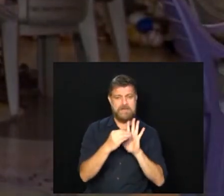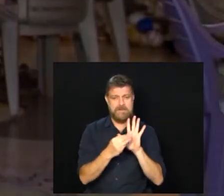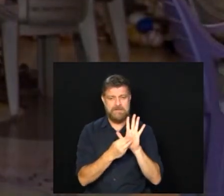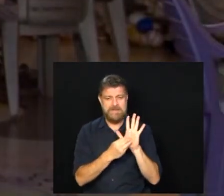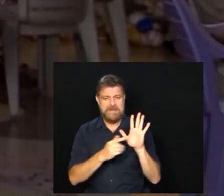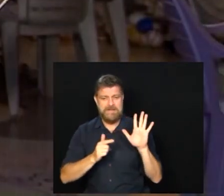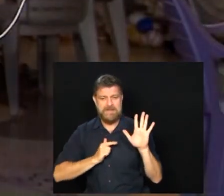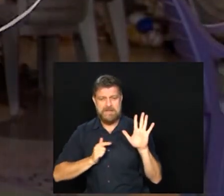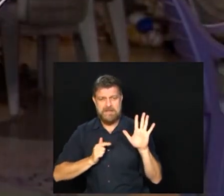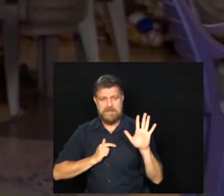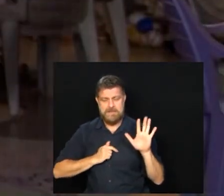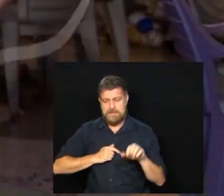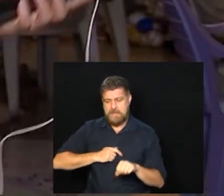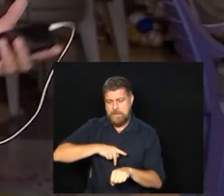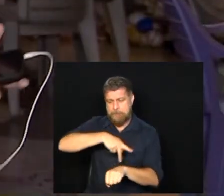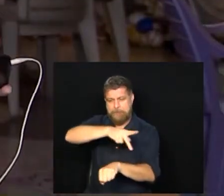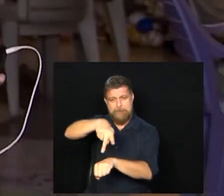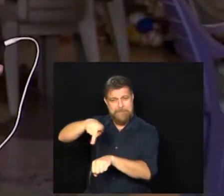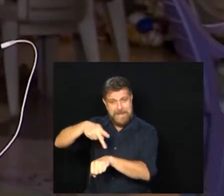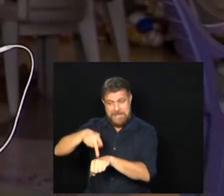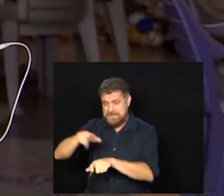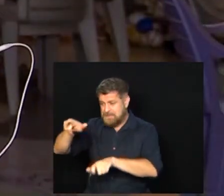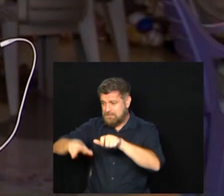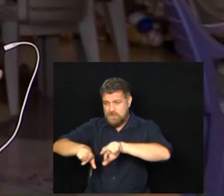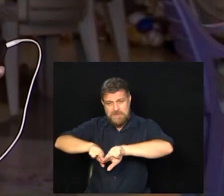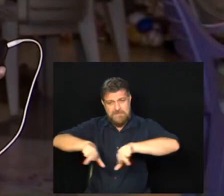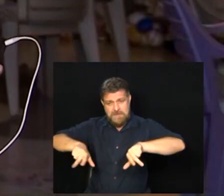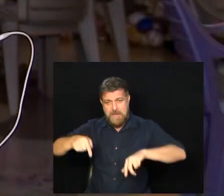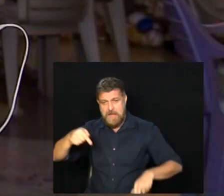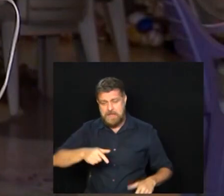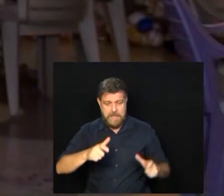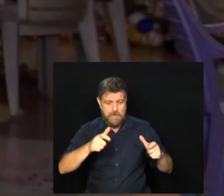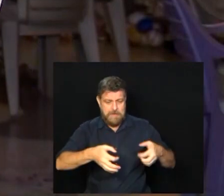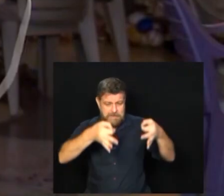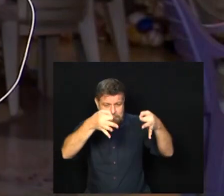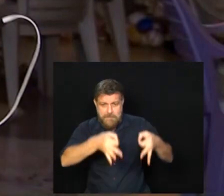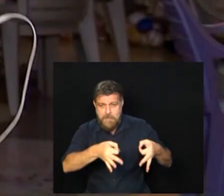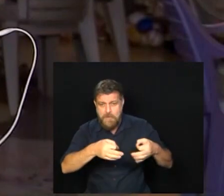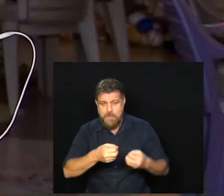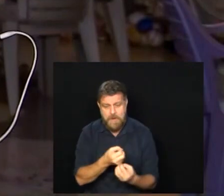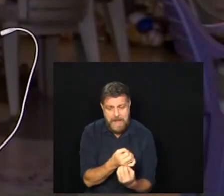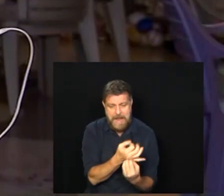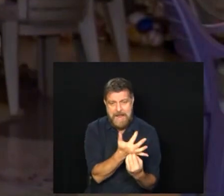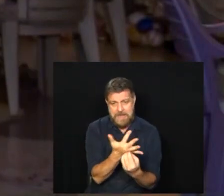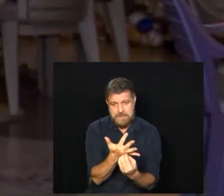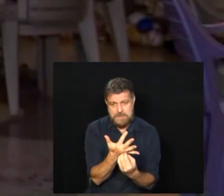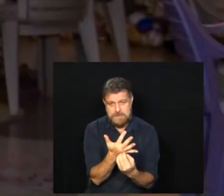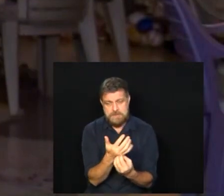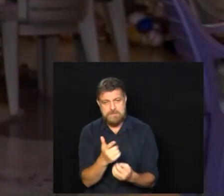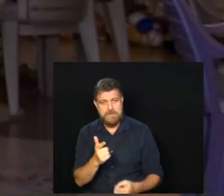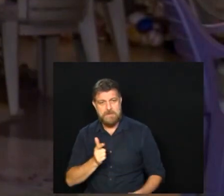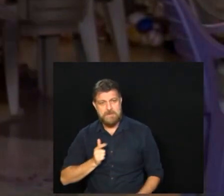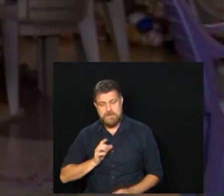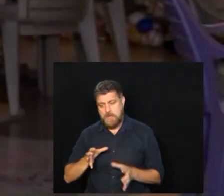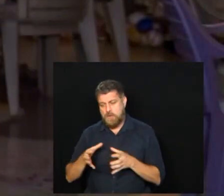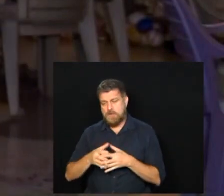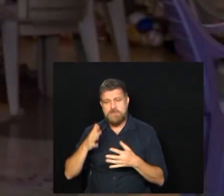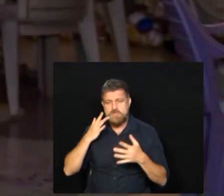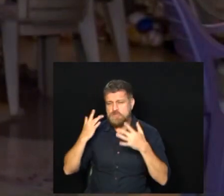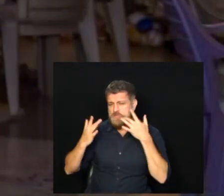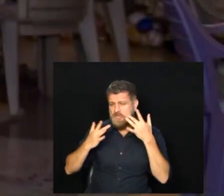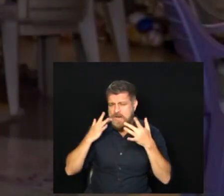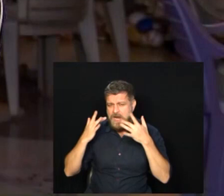diversidade, muitas nacionalidades. A gente percebeu que aqui é um bom lugar, artisticamente falando, né? Tem muitos grupos de teatro,